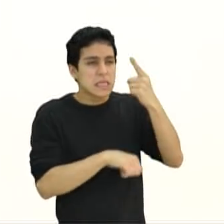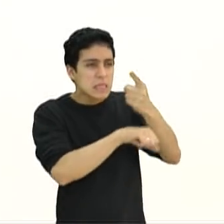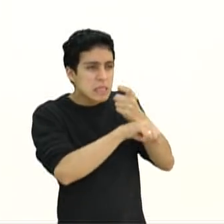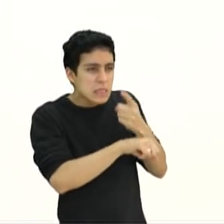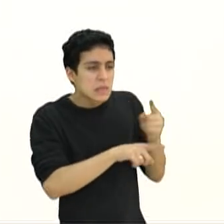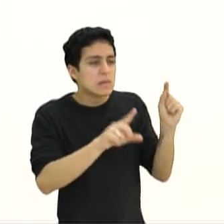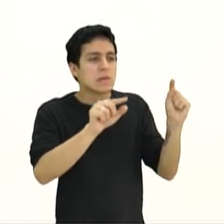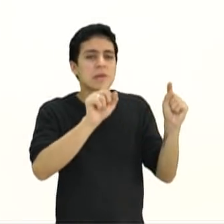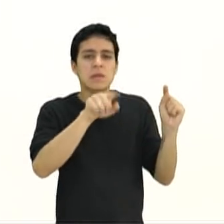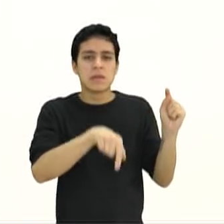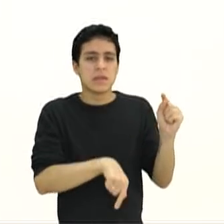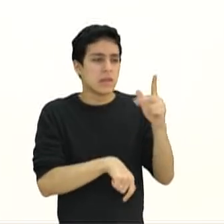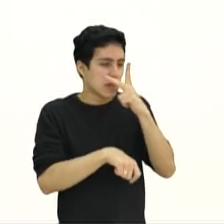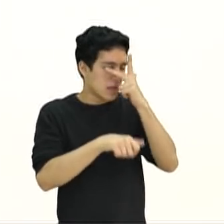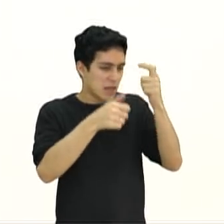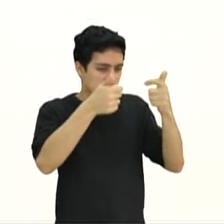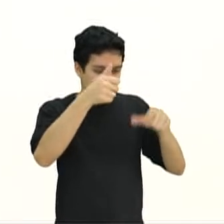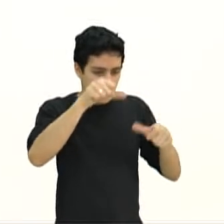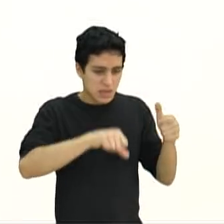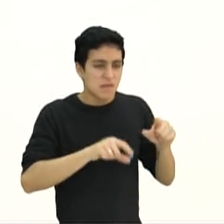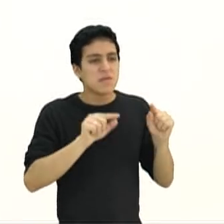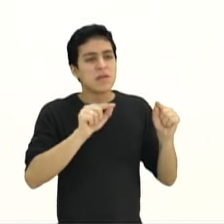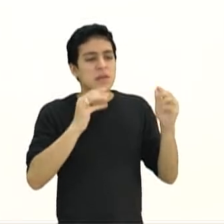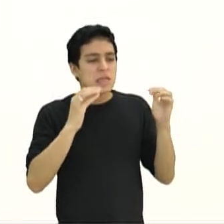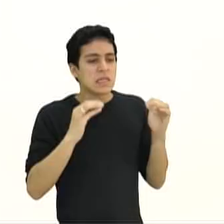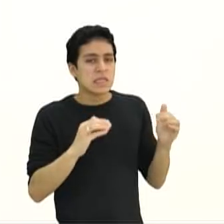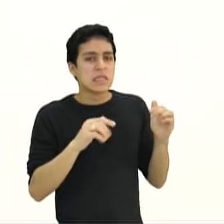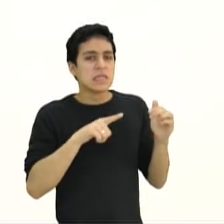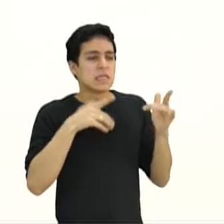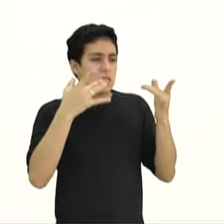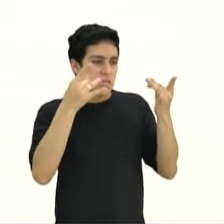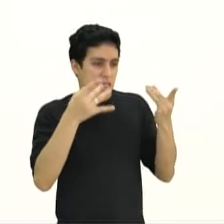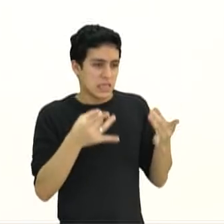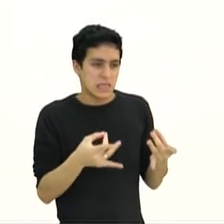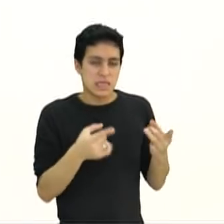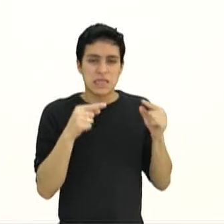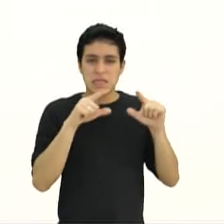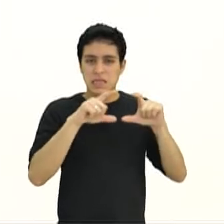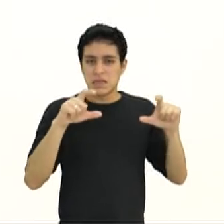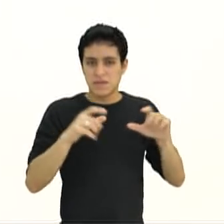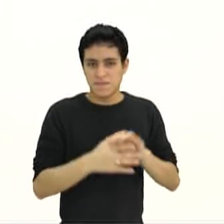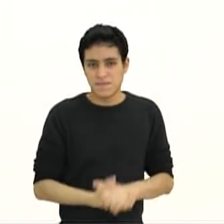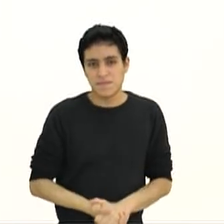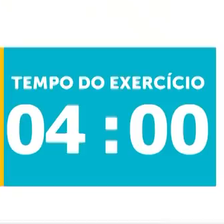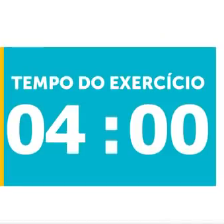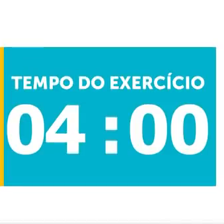onde há uma avaliação e onde há uma descrição nesse trecho.